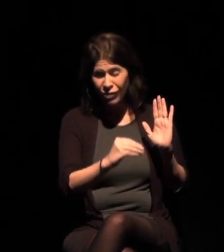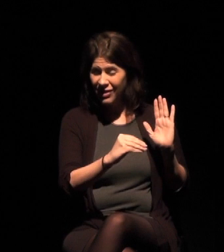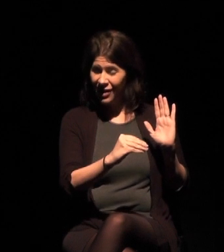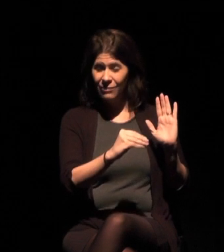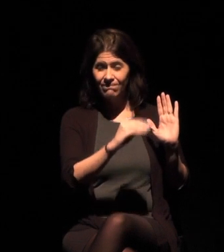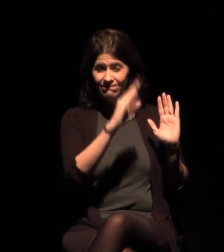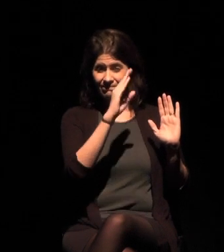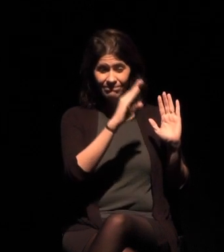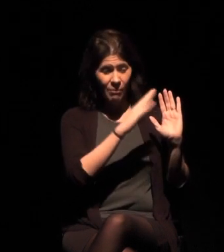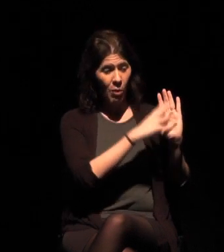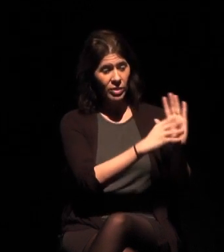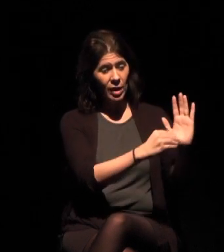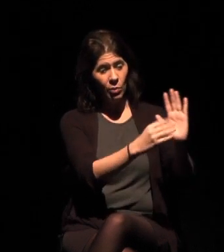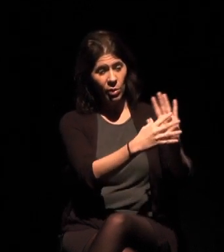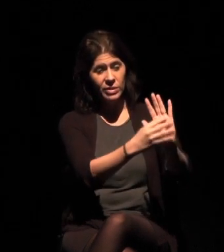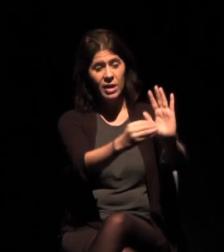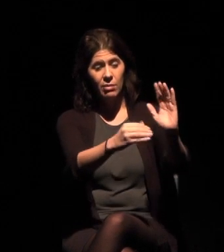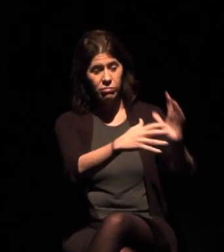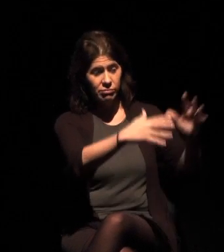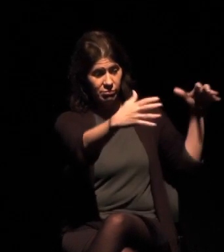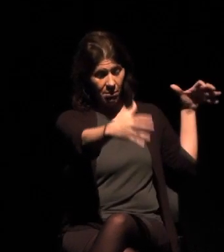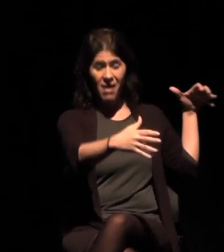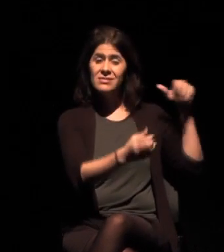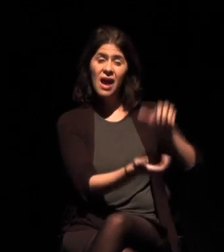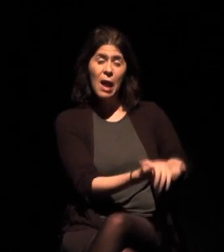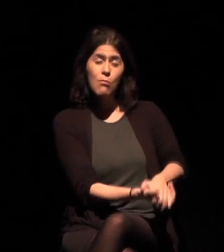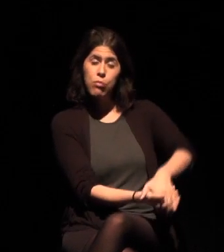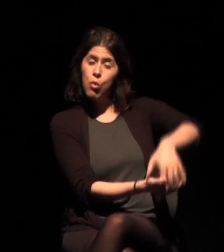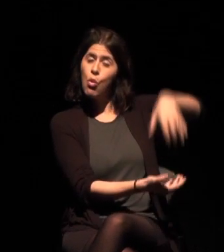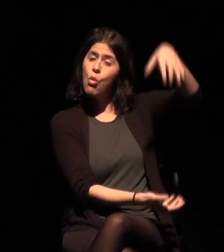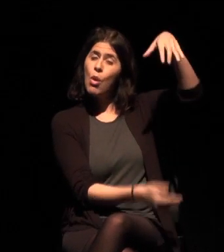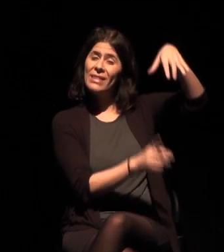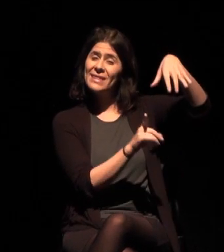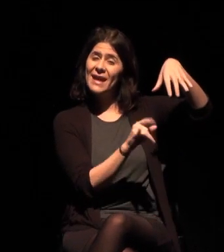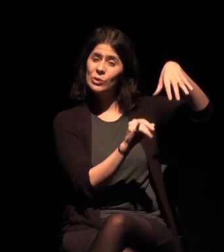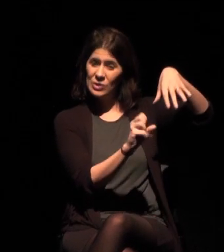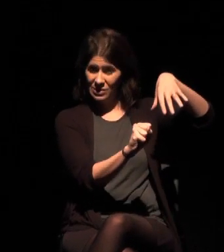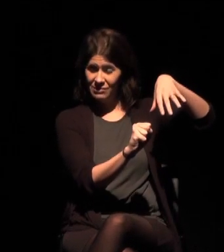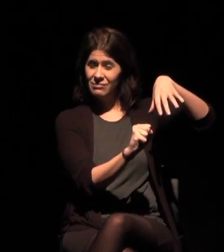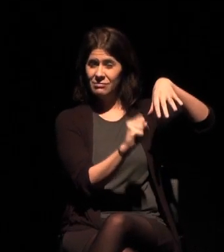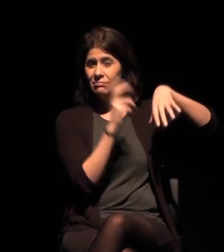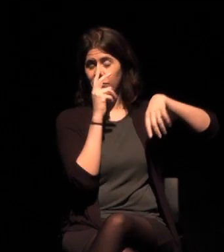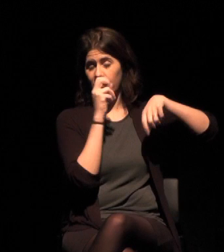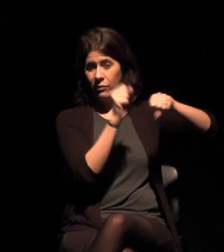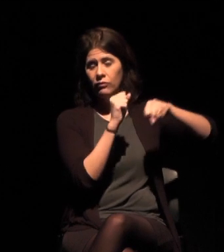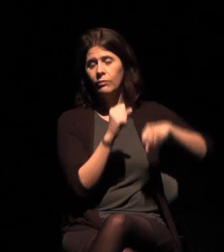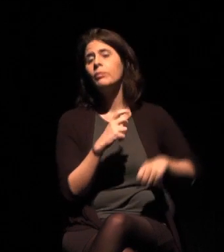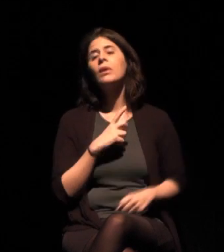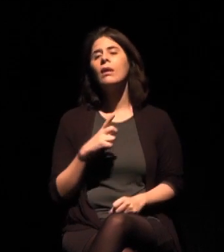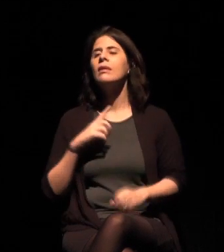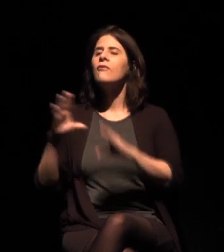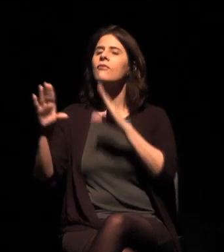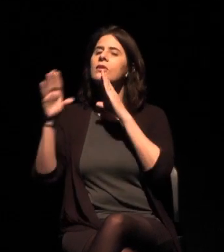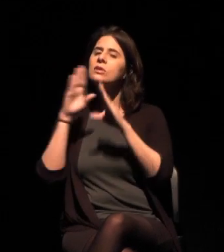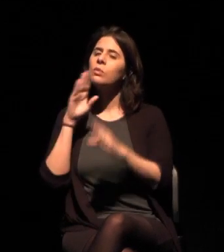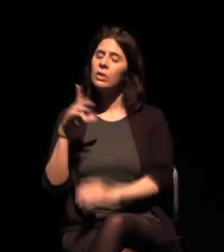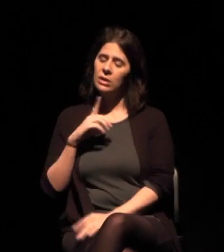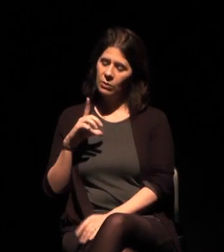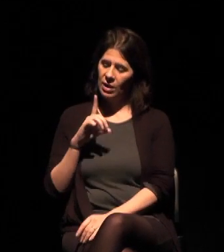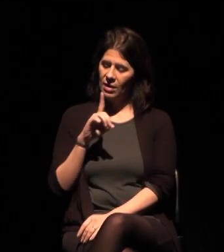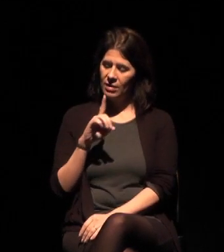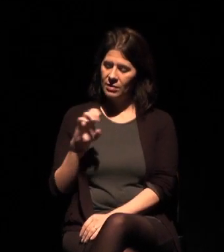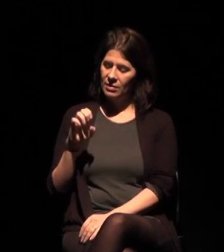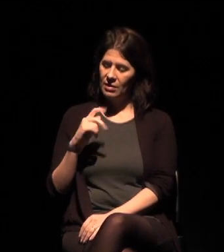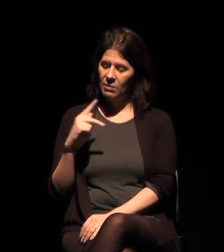né um exemplo disso é uma rede neural que o facebook tem chama de 3 é uma rede neural que tem 90 milhões